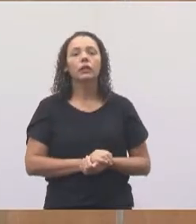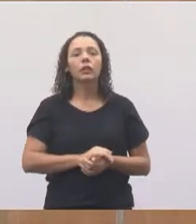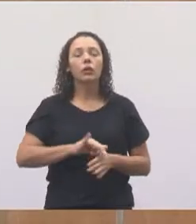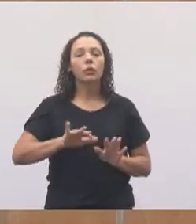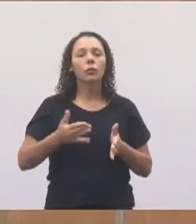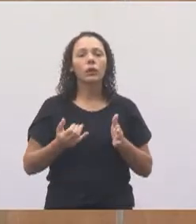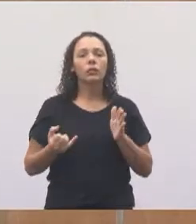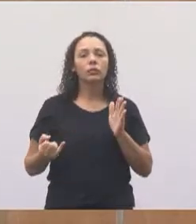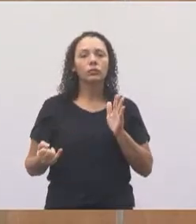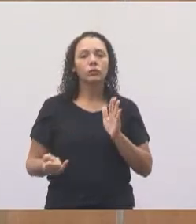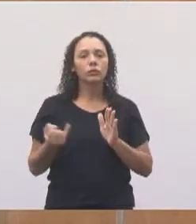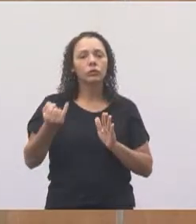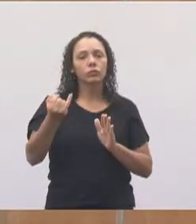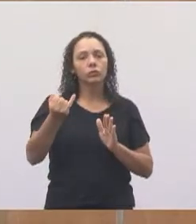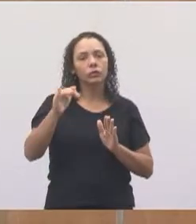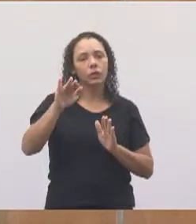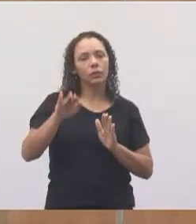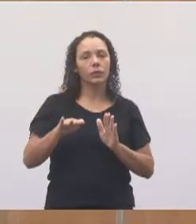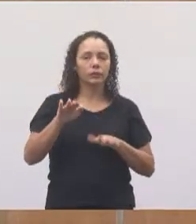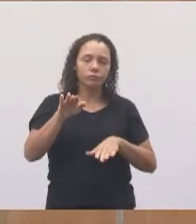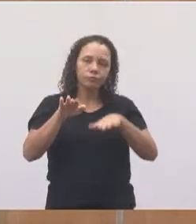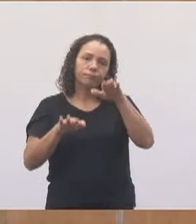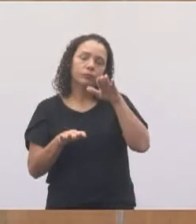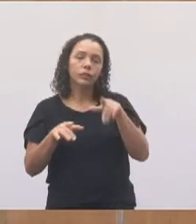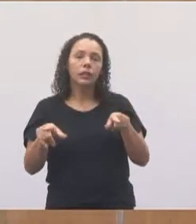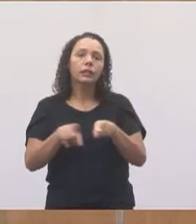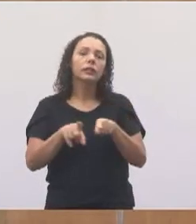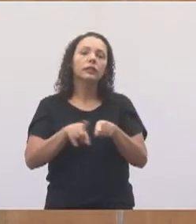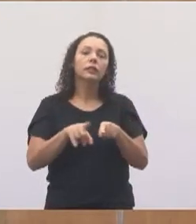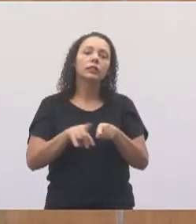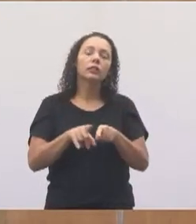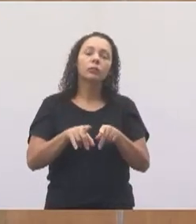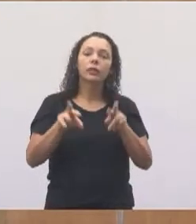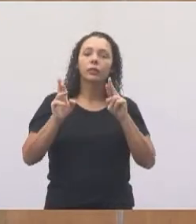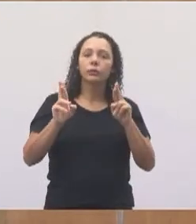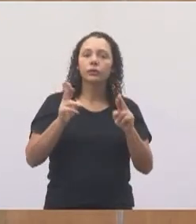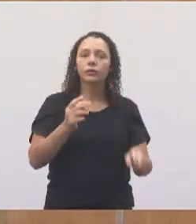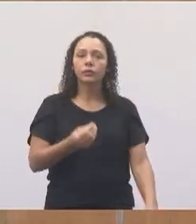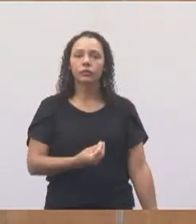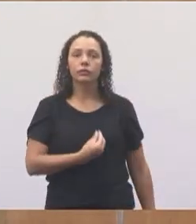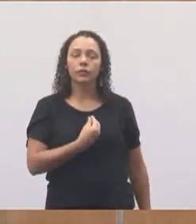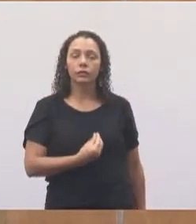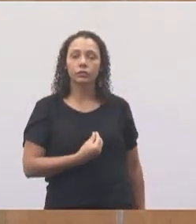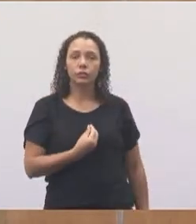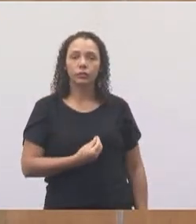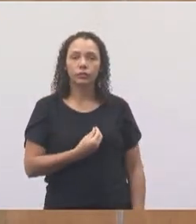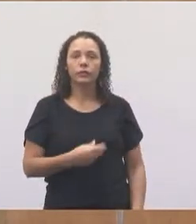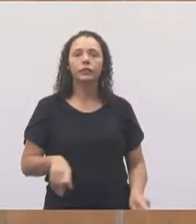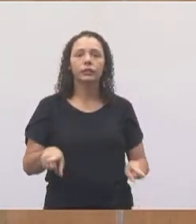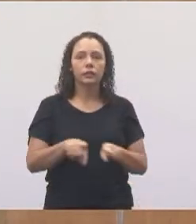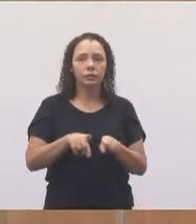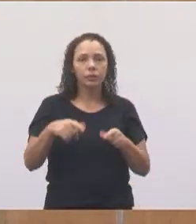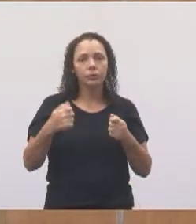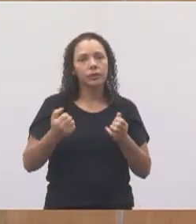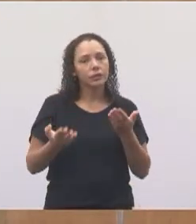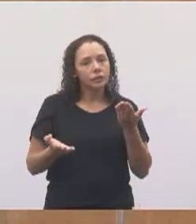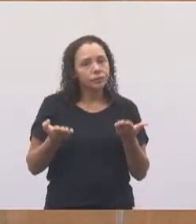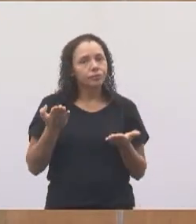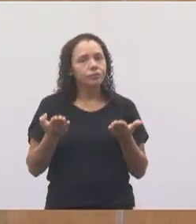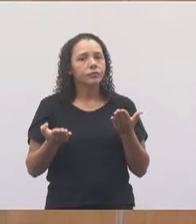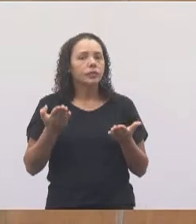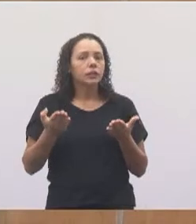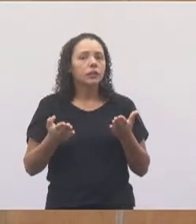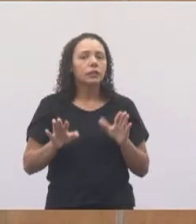do déficit. A perspectiva de vida também é algo que a gente tem que colocar na balança. Então,